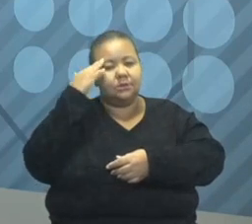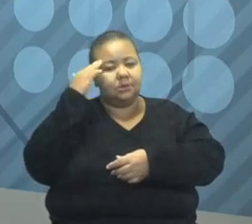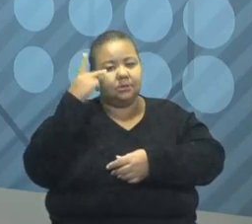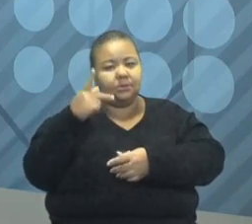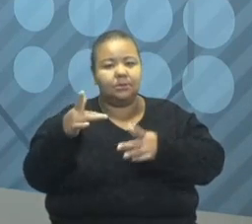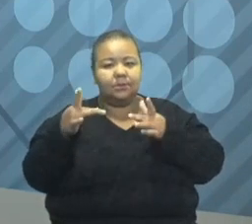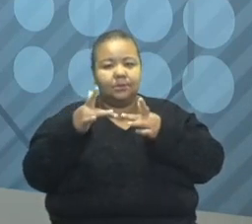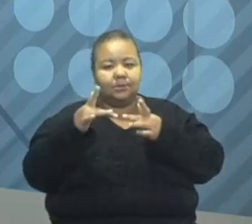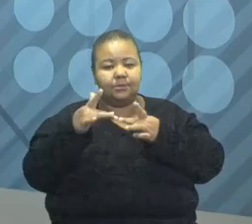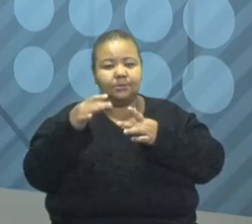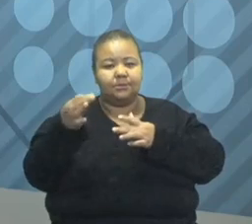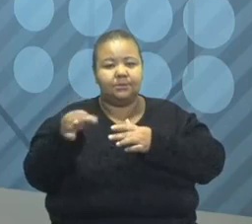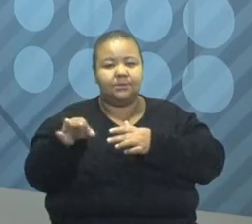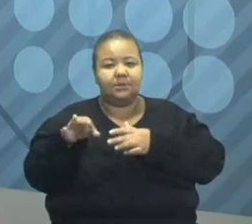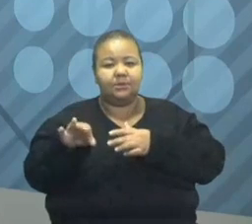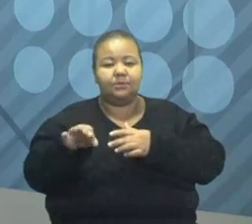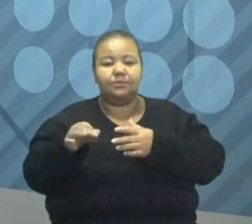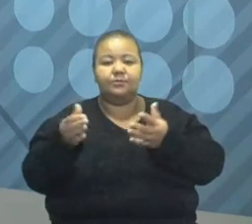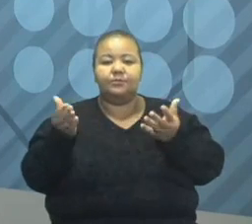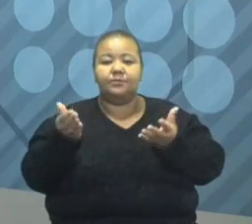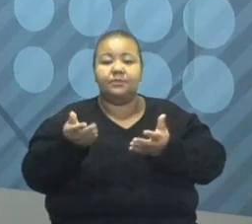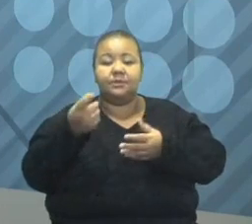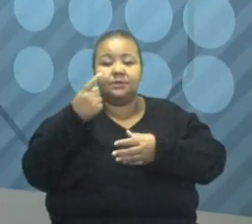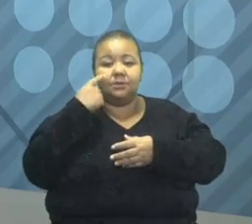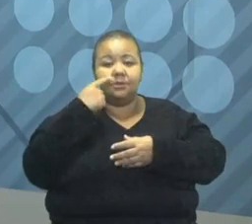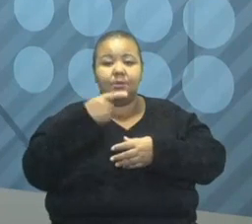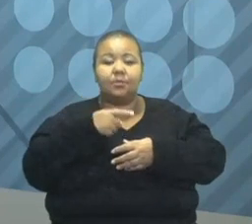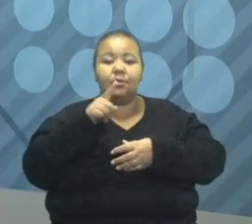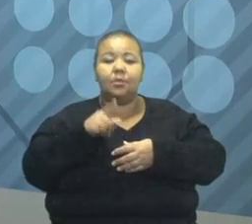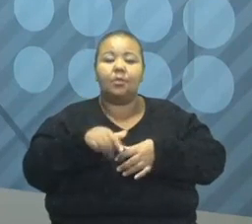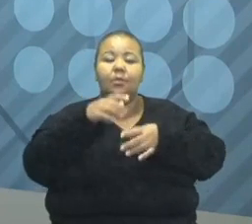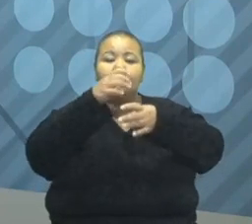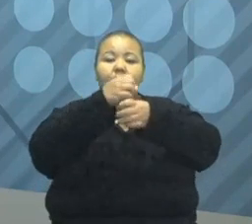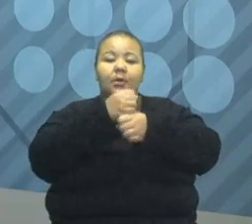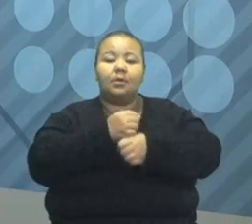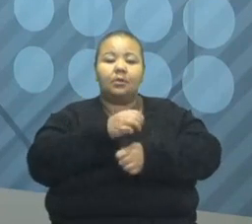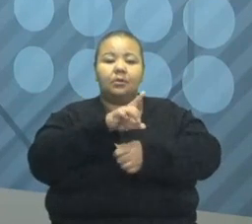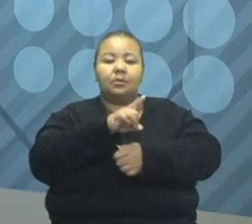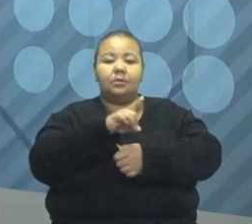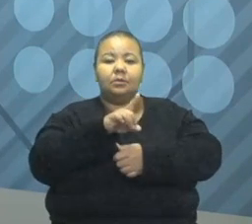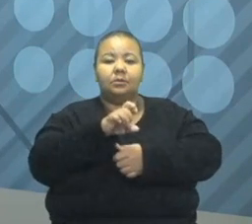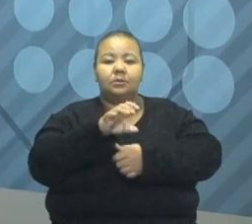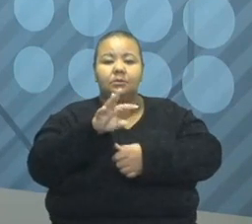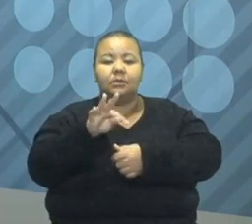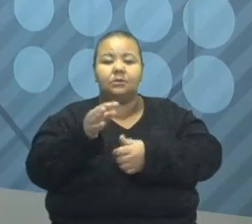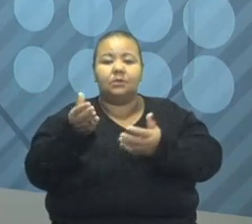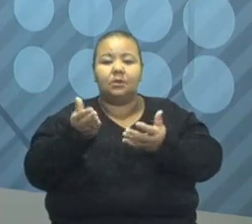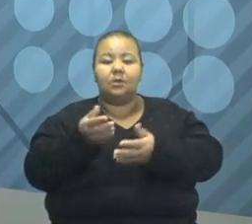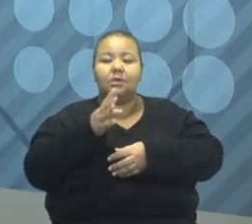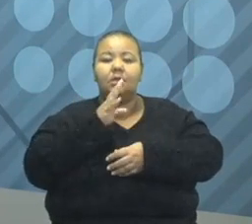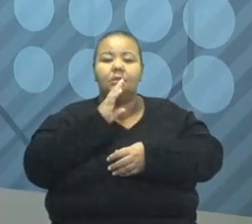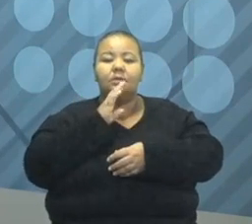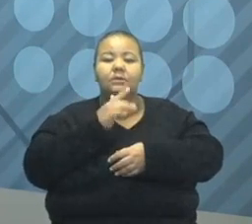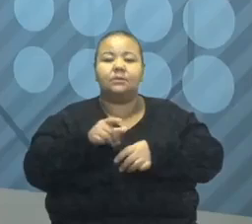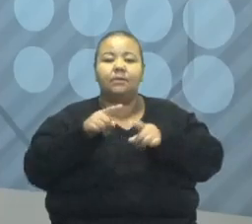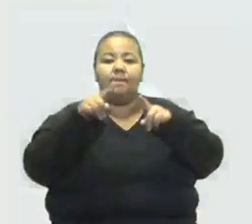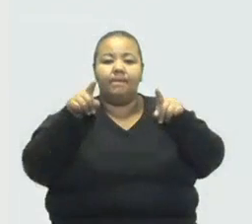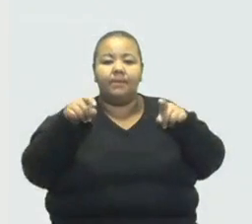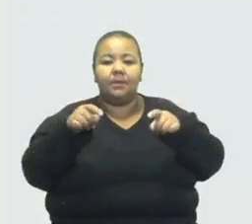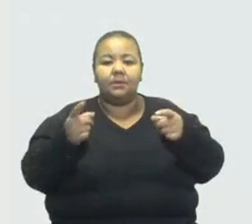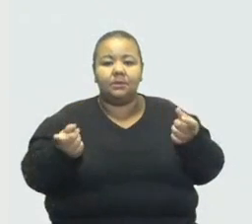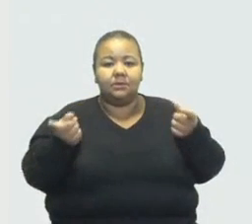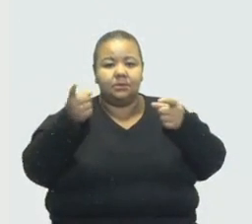contato, certo? Então, a gente viu até o momento cálculo determinante. Agora a gente vai conhecer a matriz inversa.